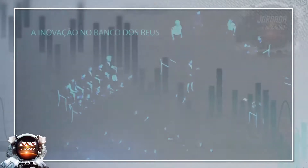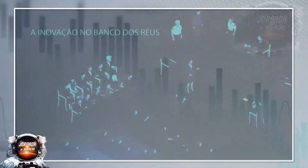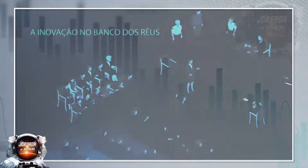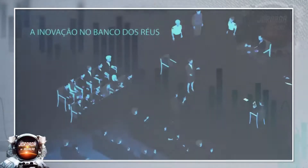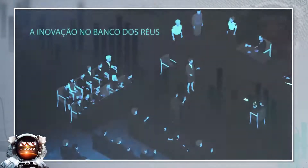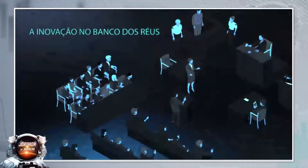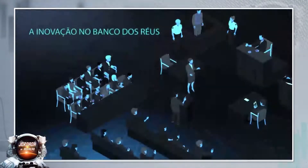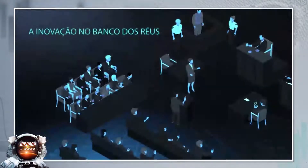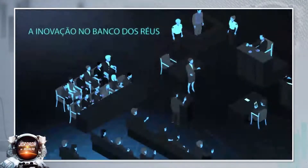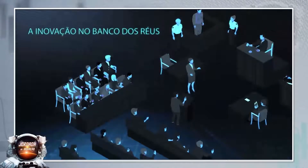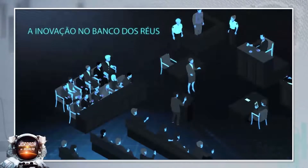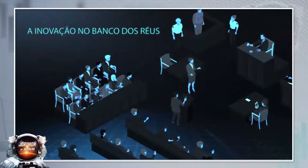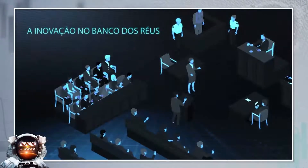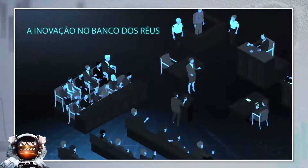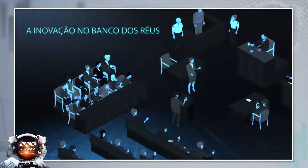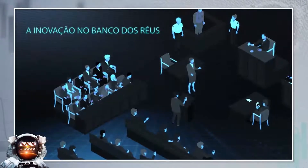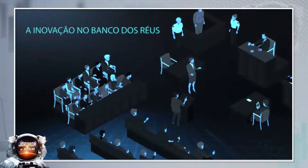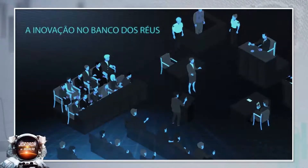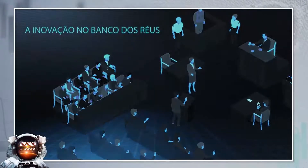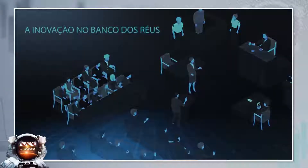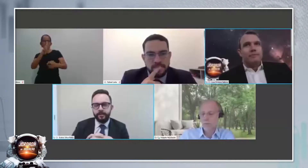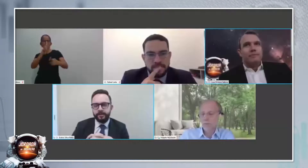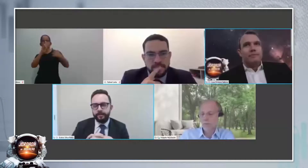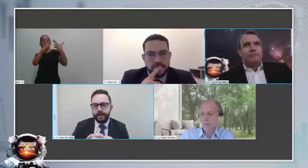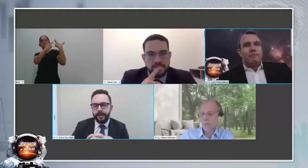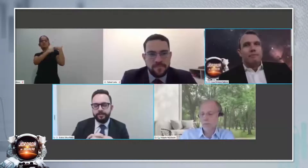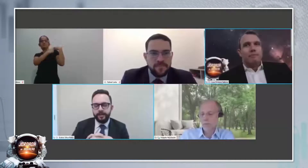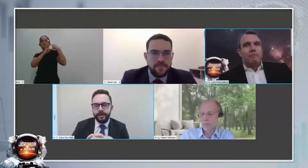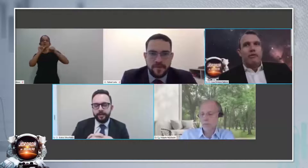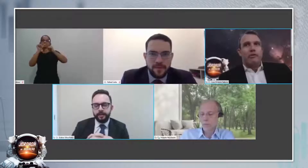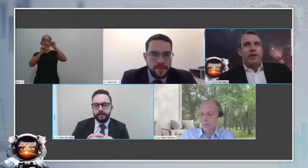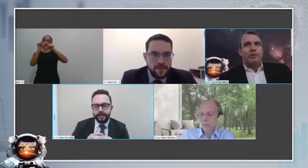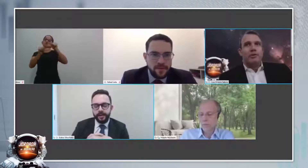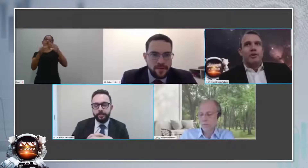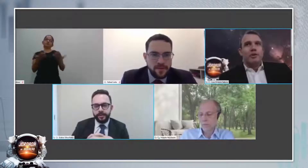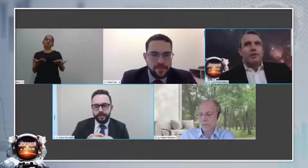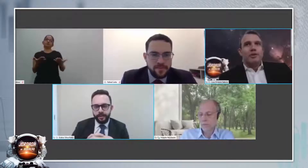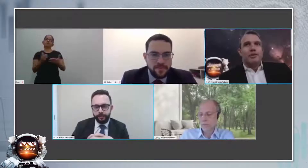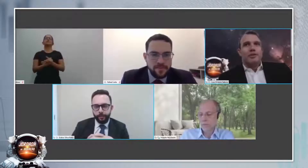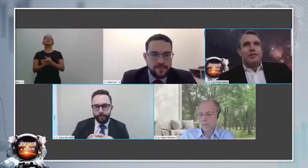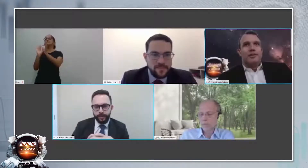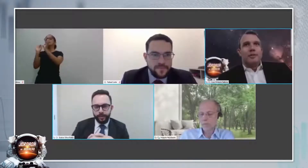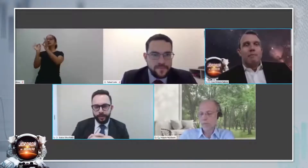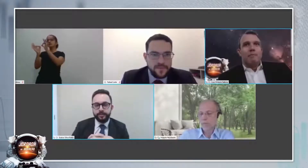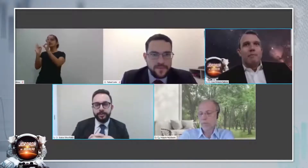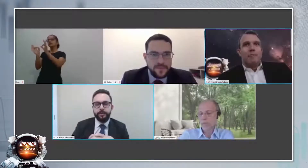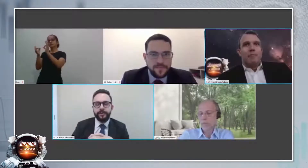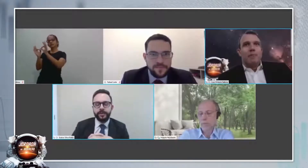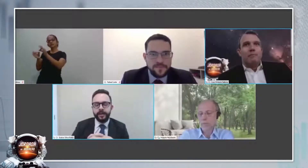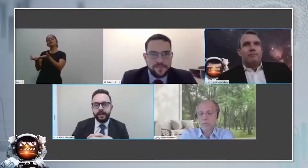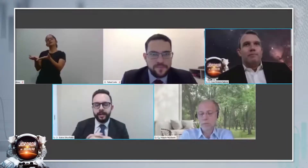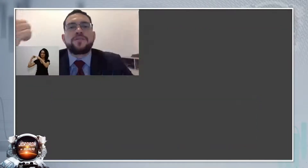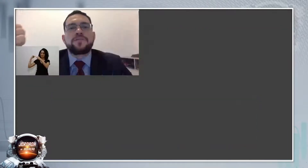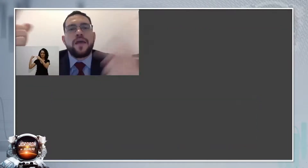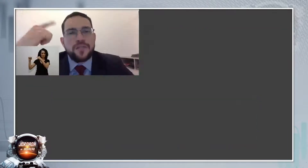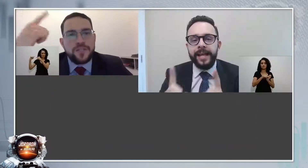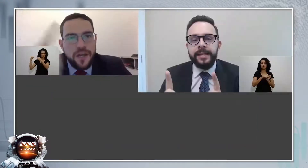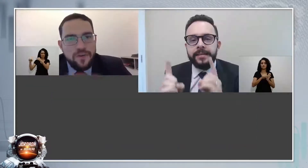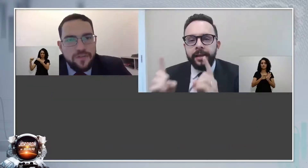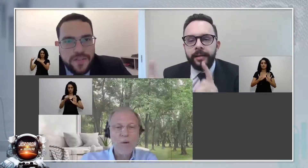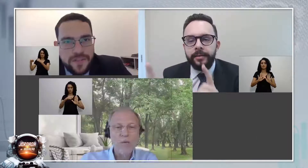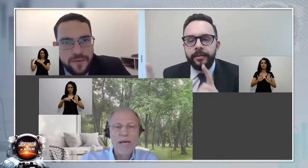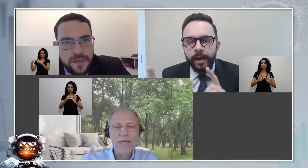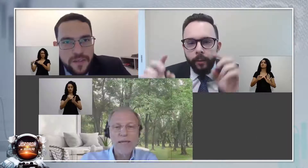Em formato de tribunal do júri, começam os debates sobre inovação no poder judiciário, uma